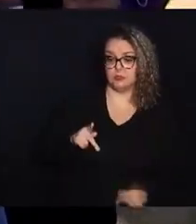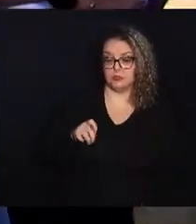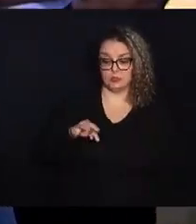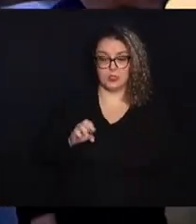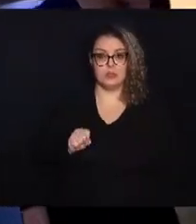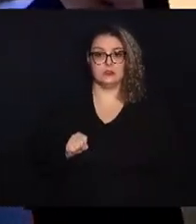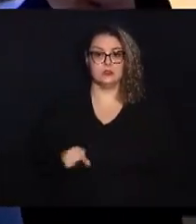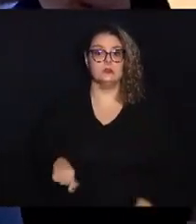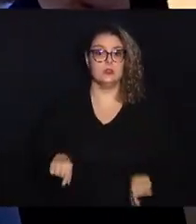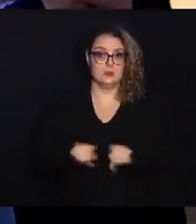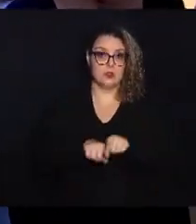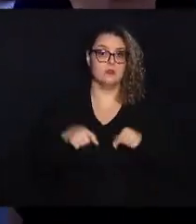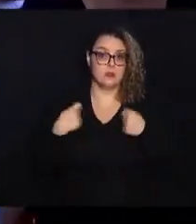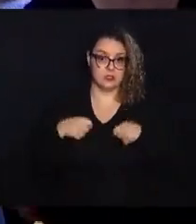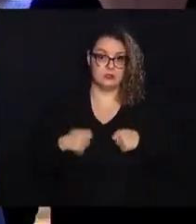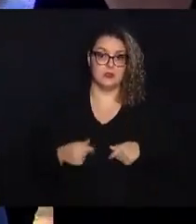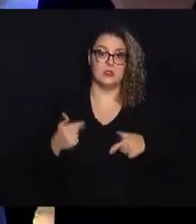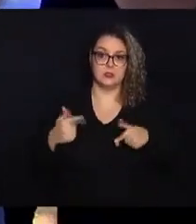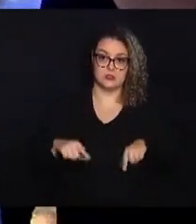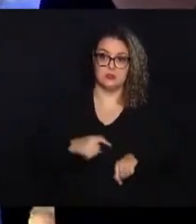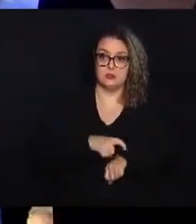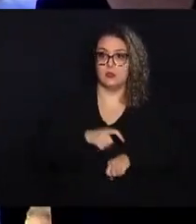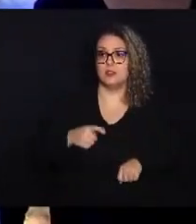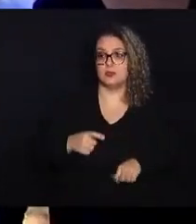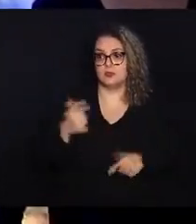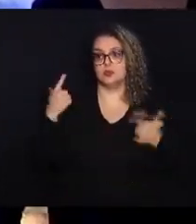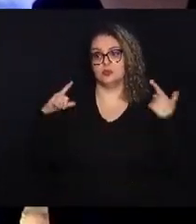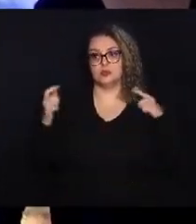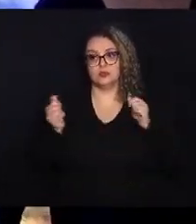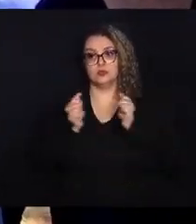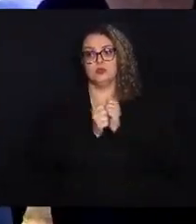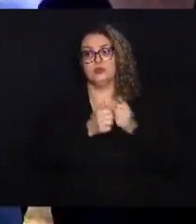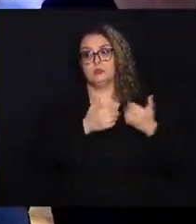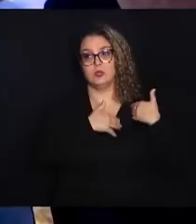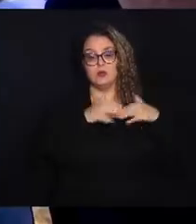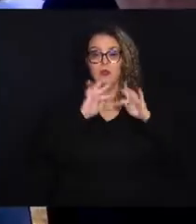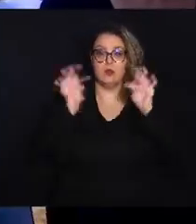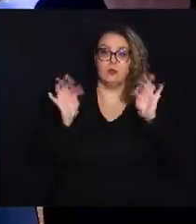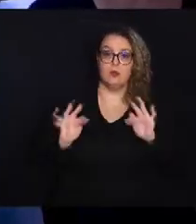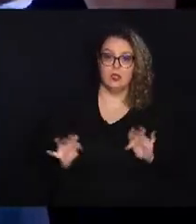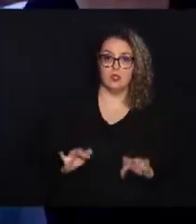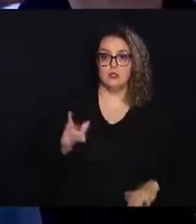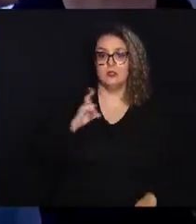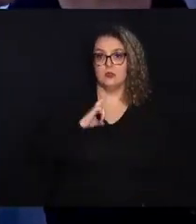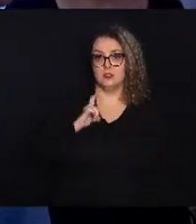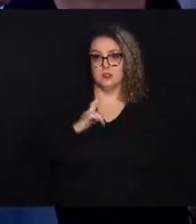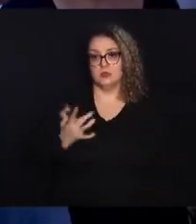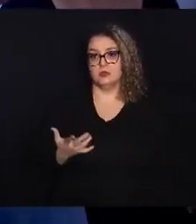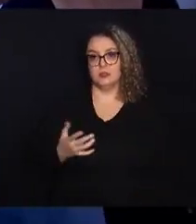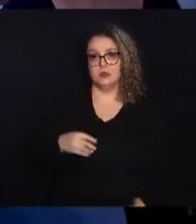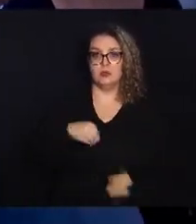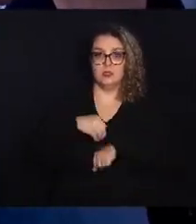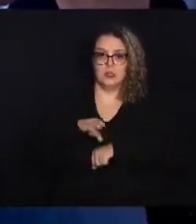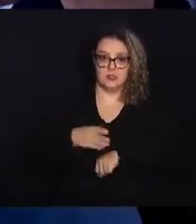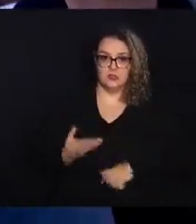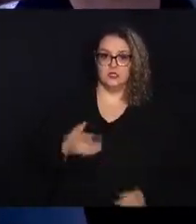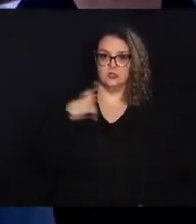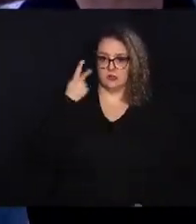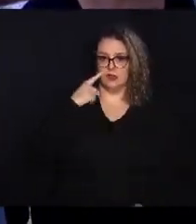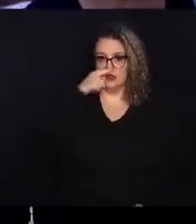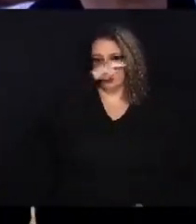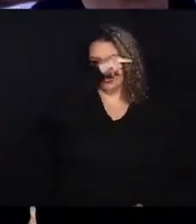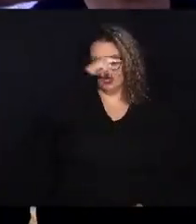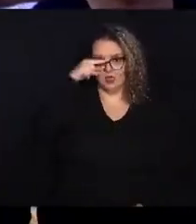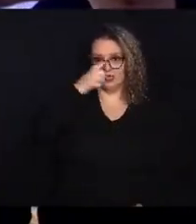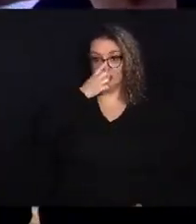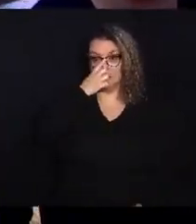precisam também desse momento de lazer junto com o seu tutor. Fico muito feliz, né, onde teve a indicação do vereador Otto